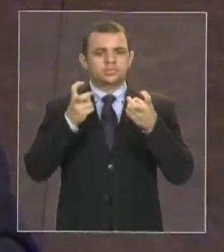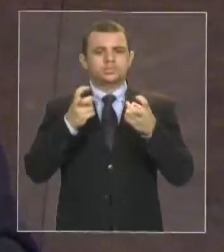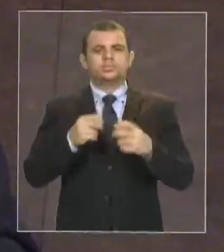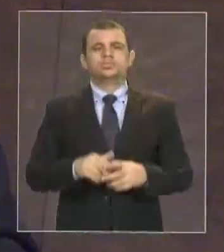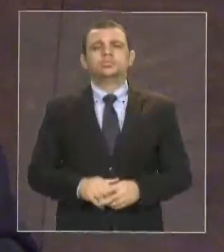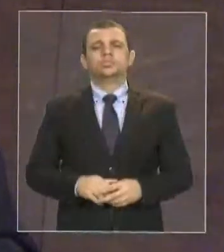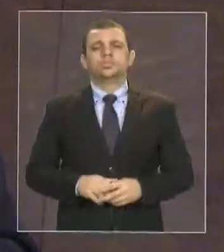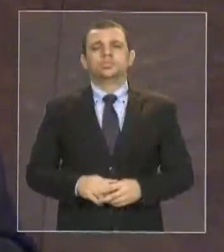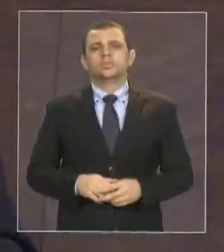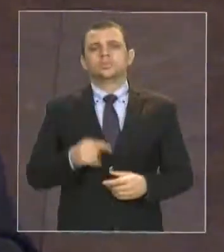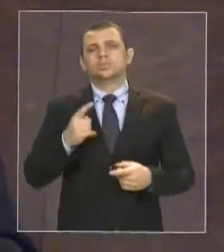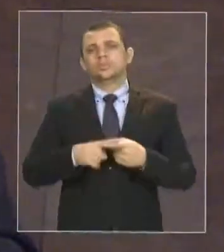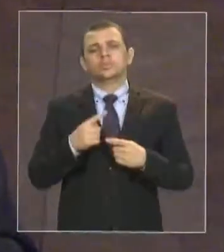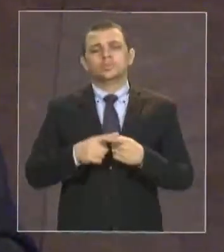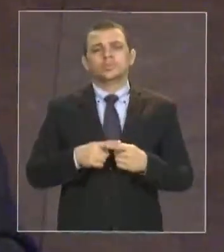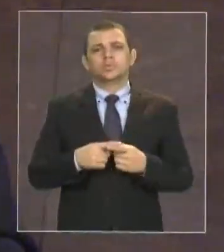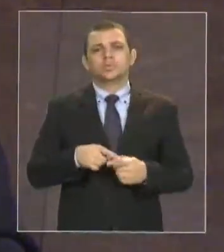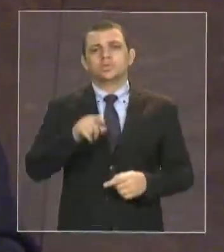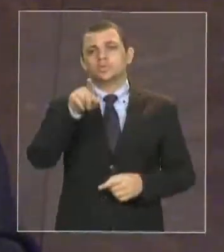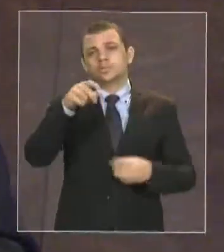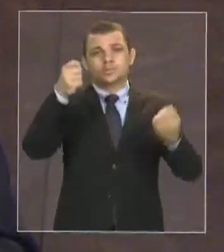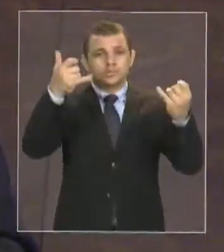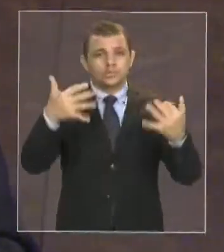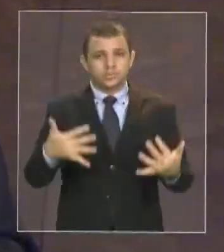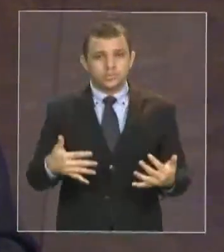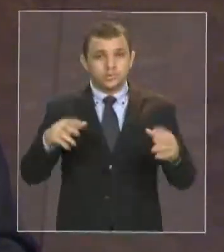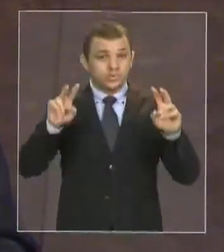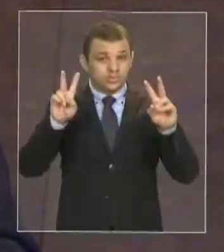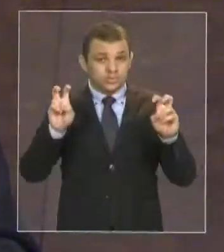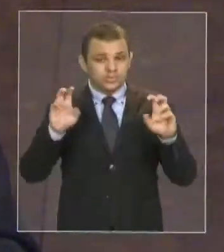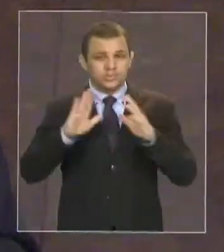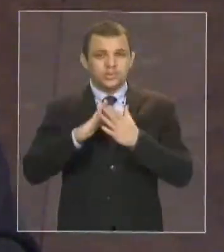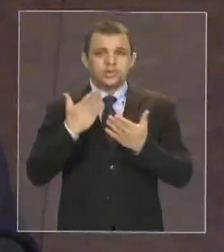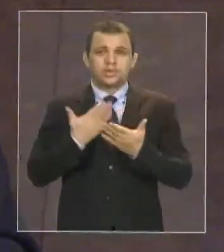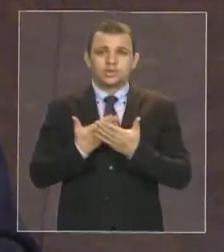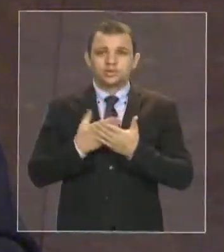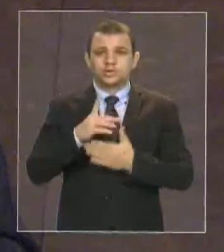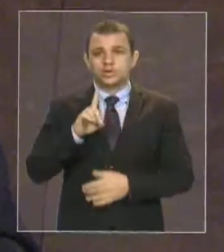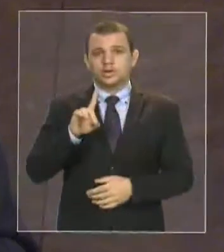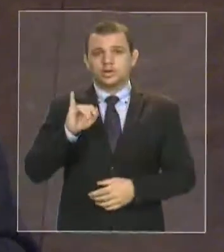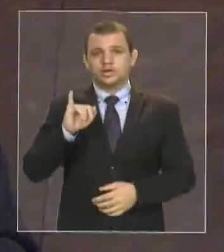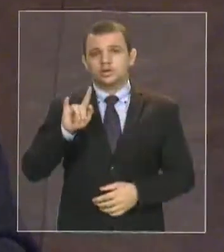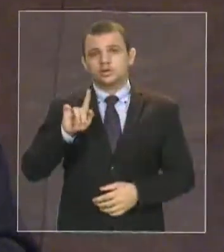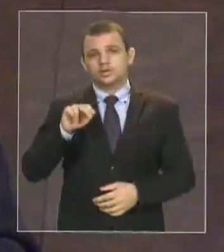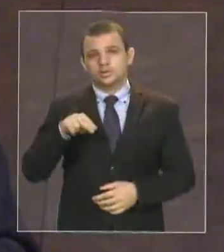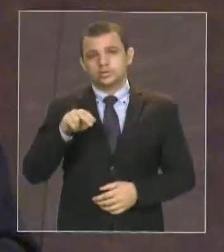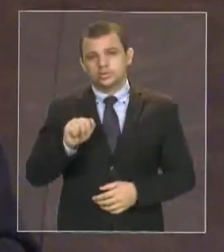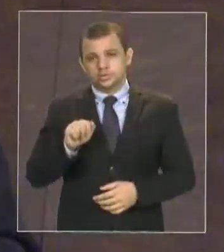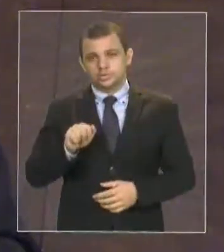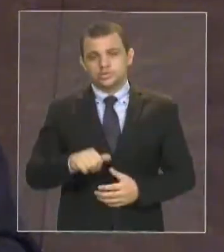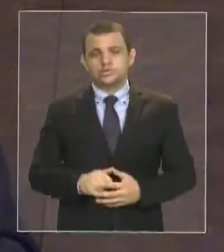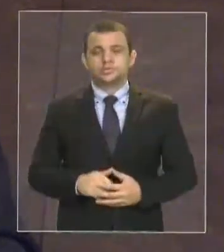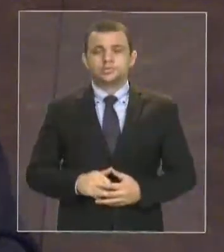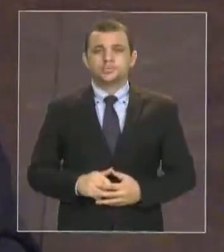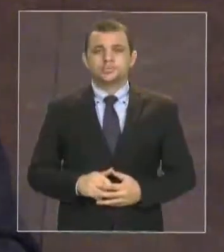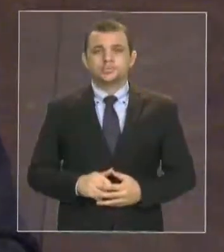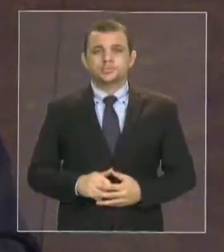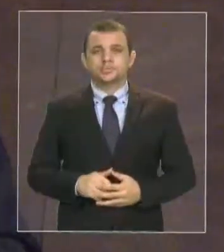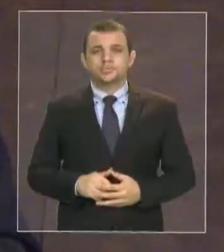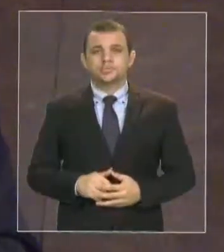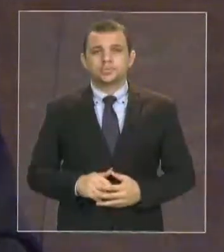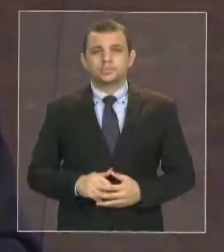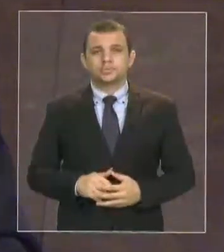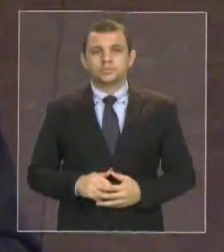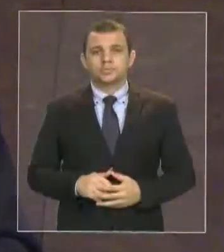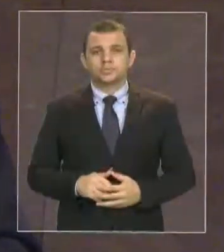acaba de explanar a respeito das escolas dignas, que além dessa